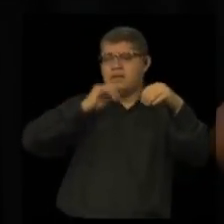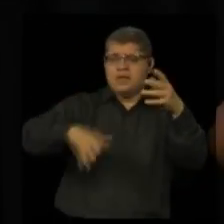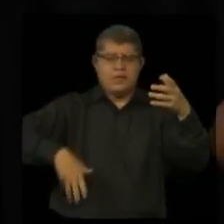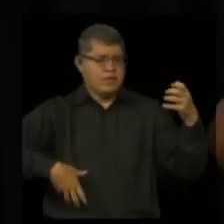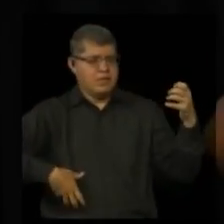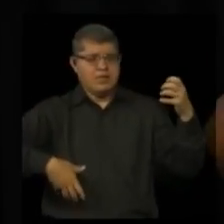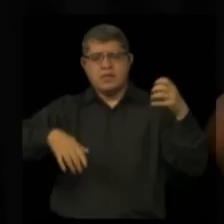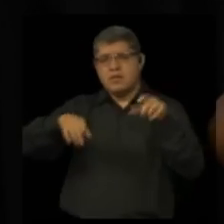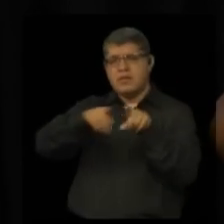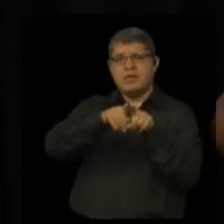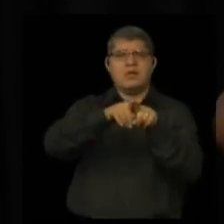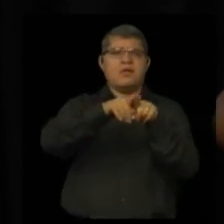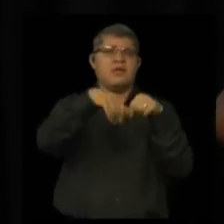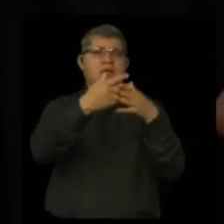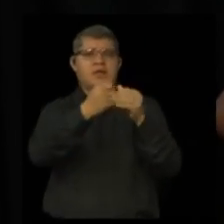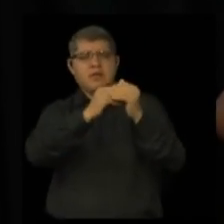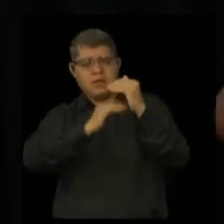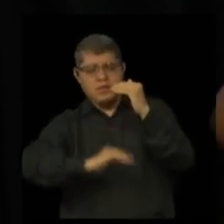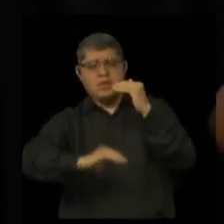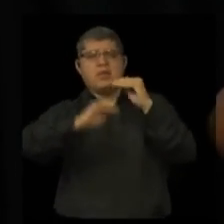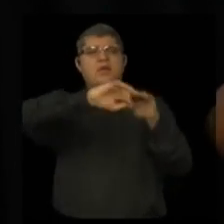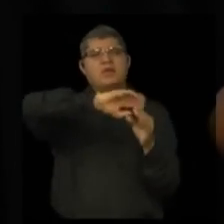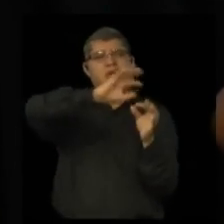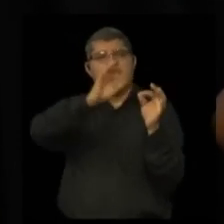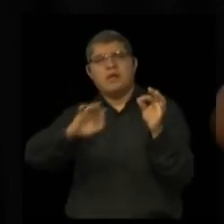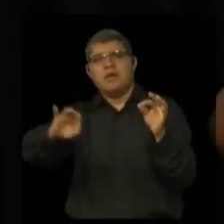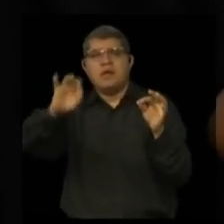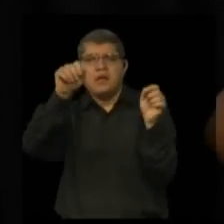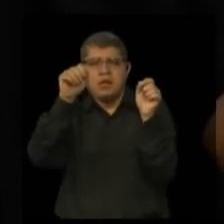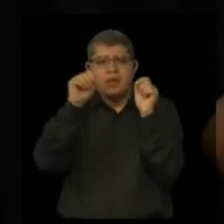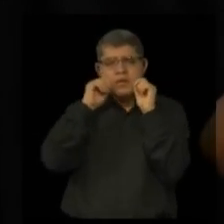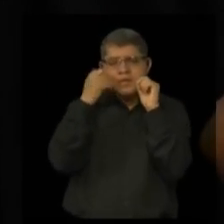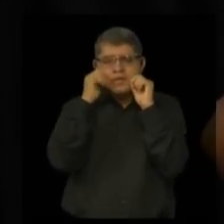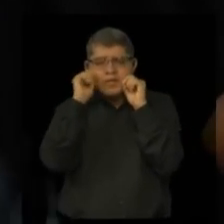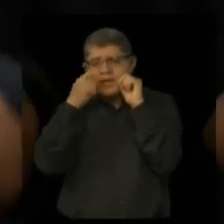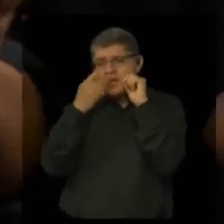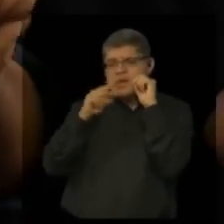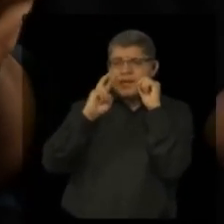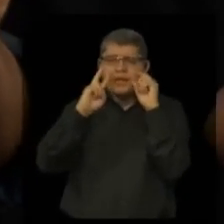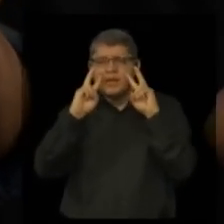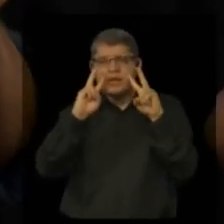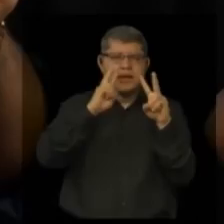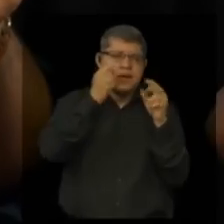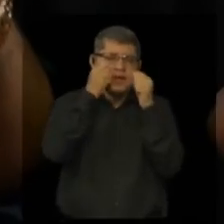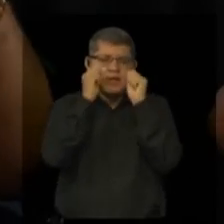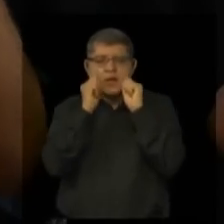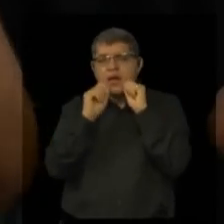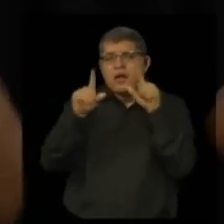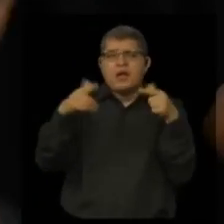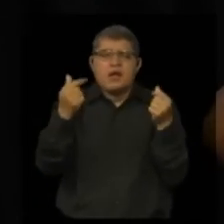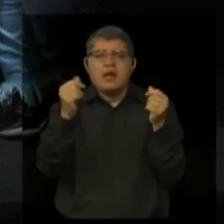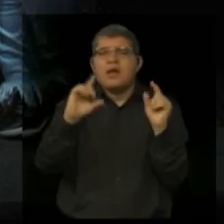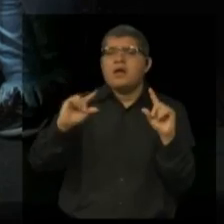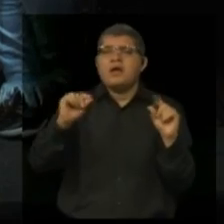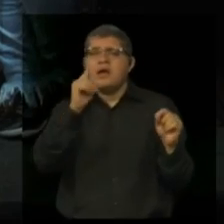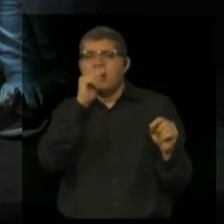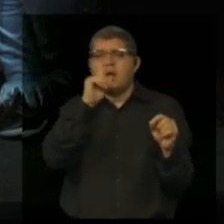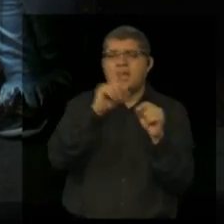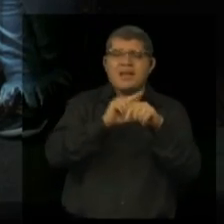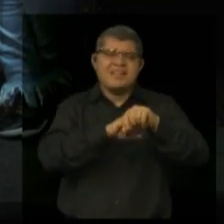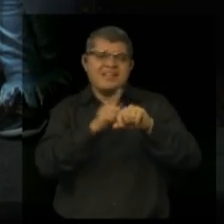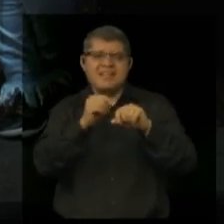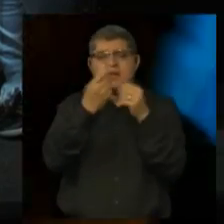também. Debaixo da lona preta, a criança chora de dor. Seus olhos enchem de água, de onde vem essa água, se o